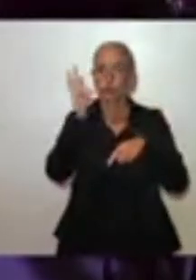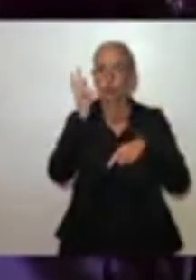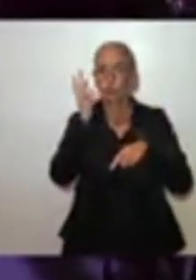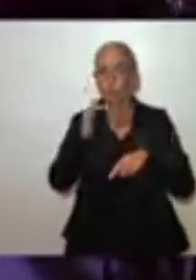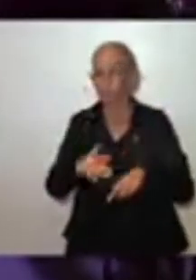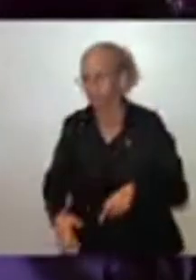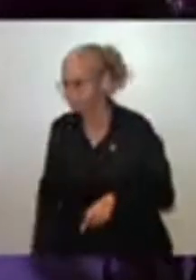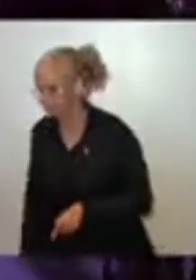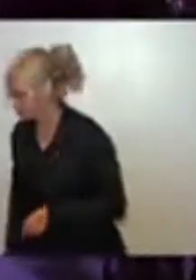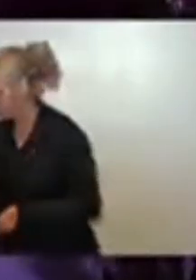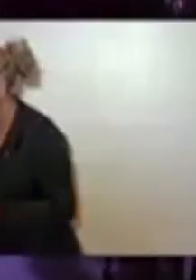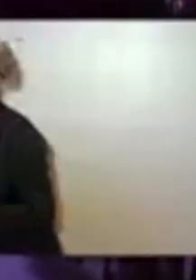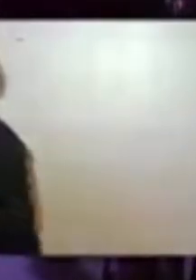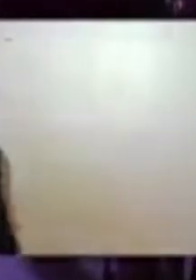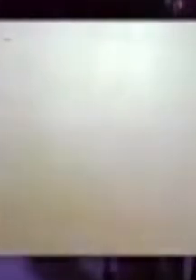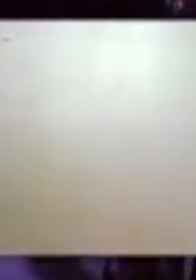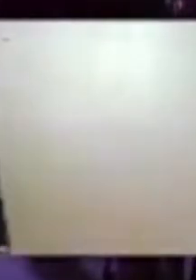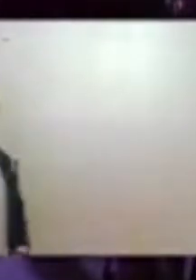Frio